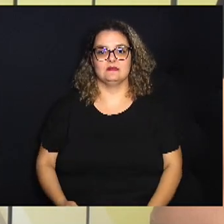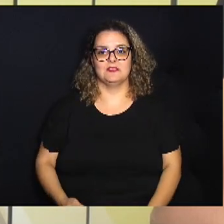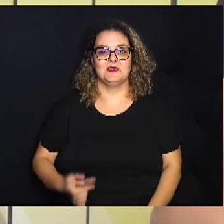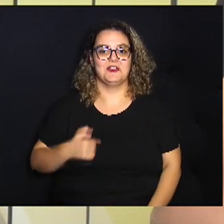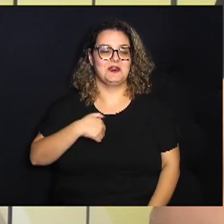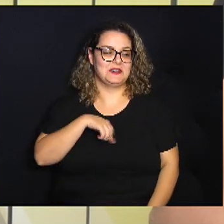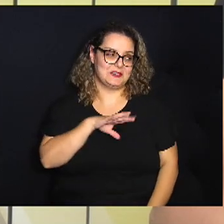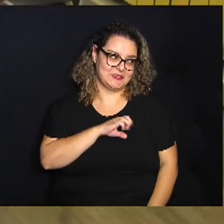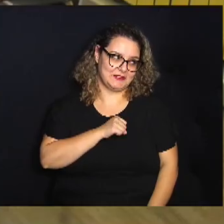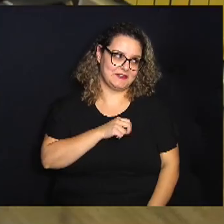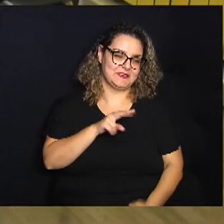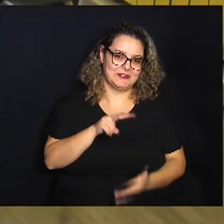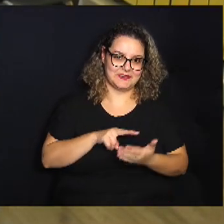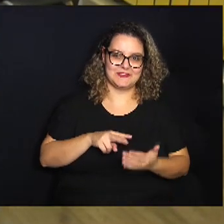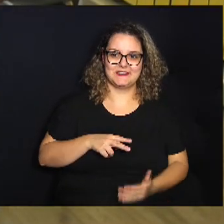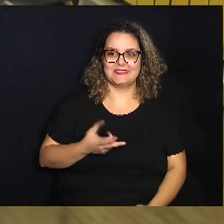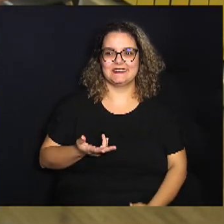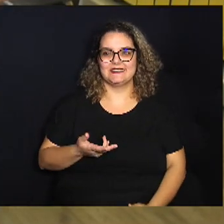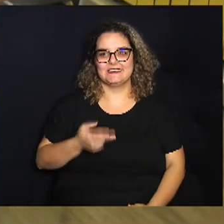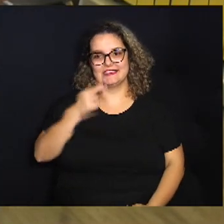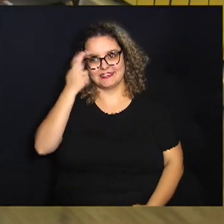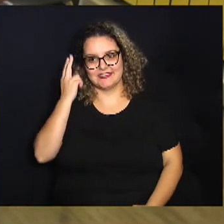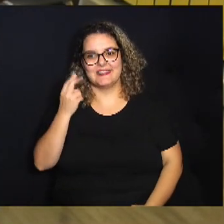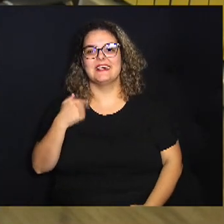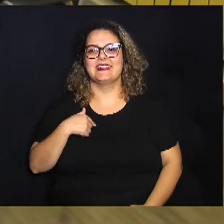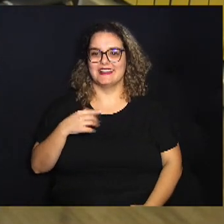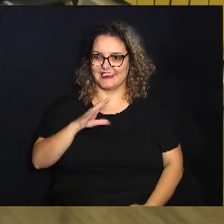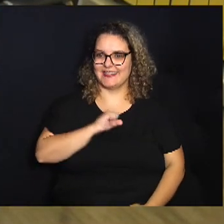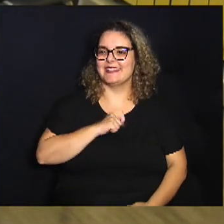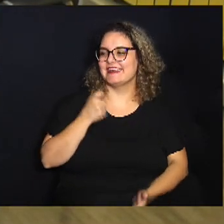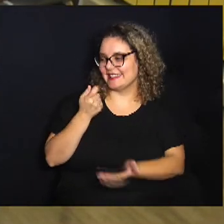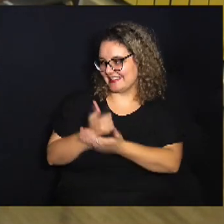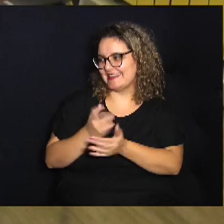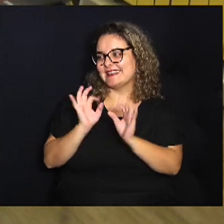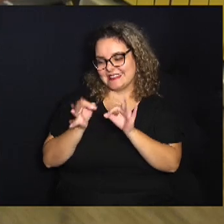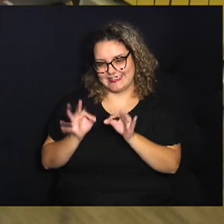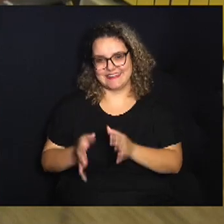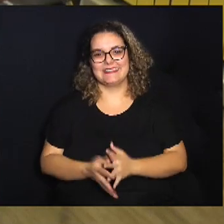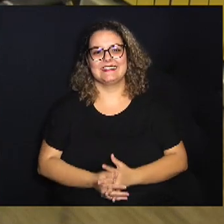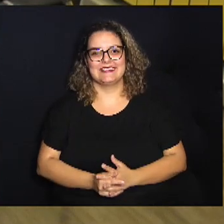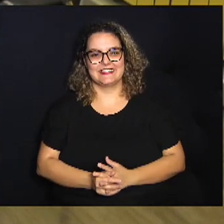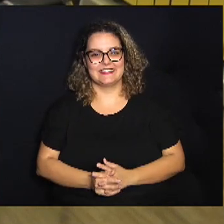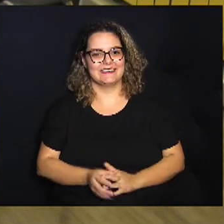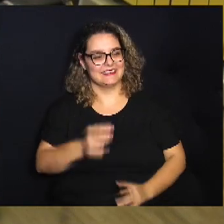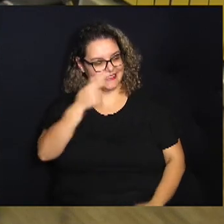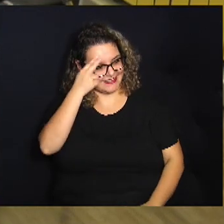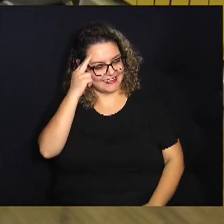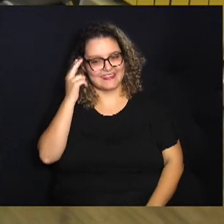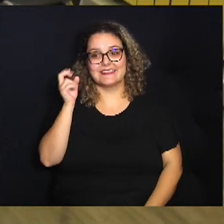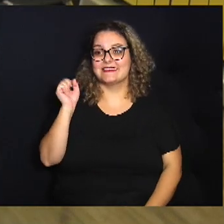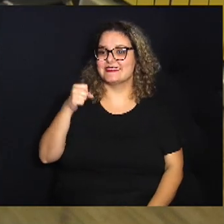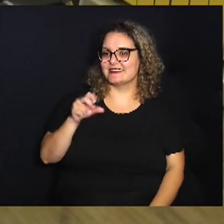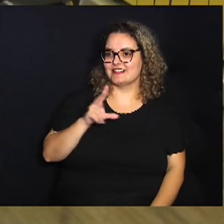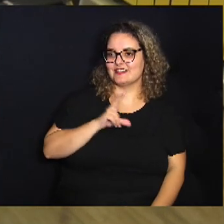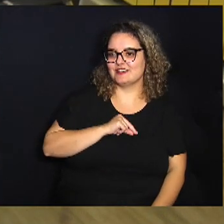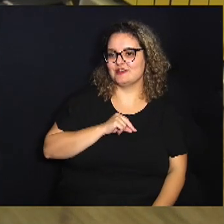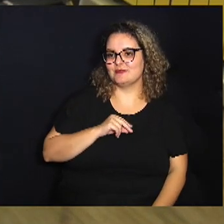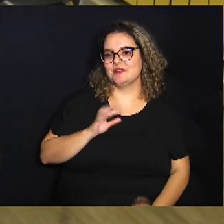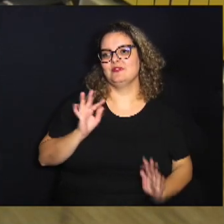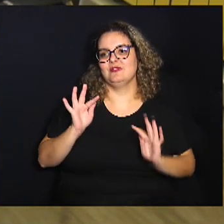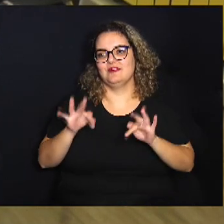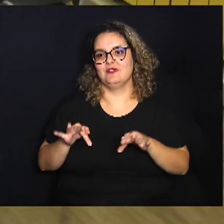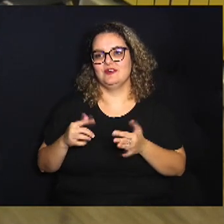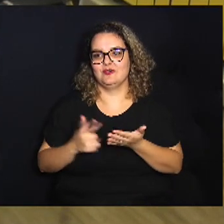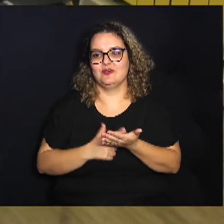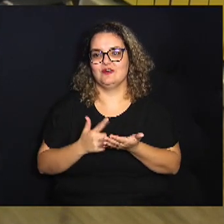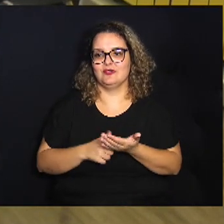de ler. Você gosta de ler, Bruna? Gosto bastante. Eu já vou comprar, certeza. E você, Gá? Também. Nossa, eu terminei recentemente do